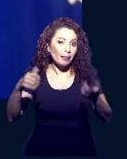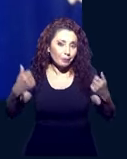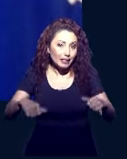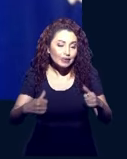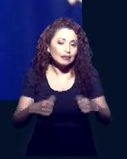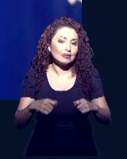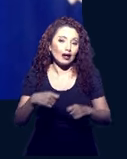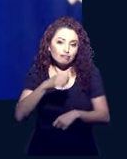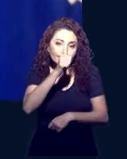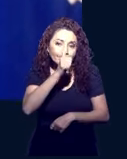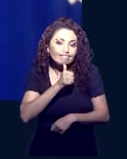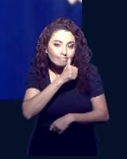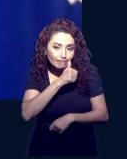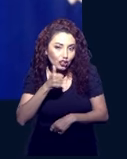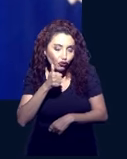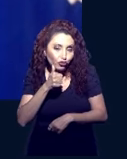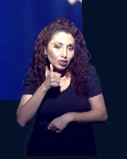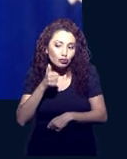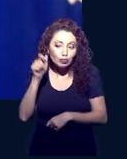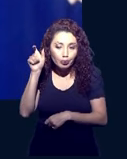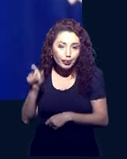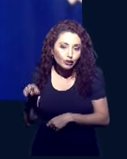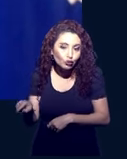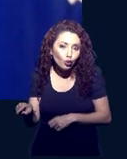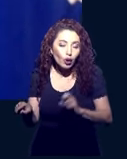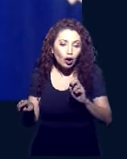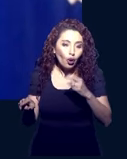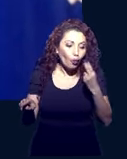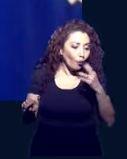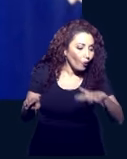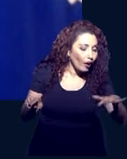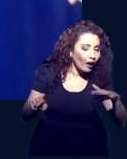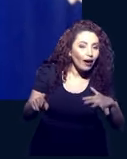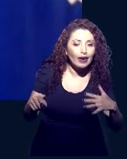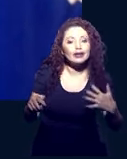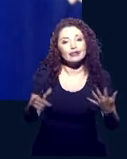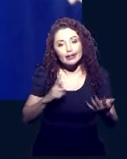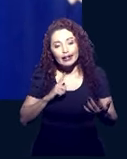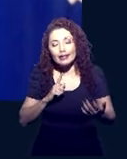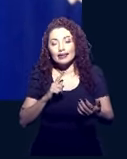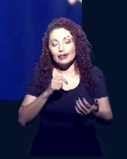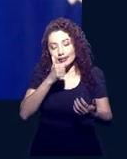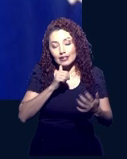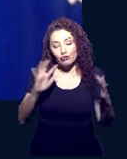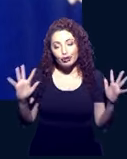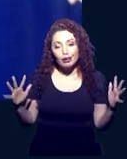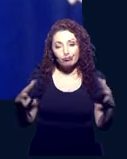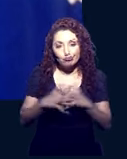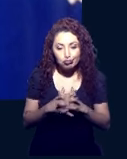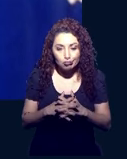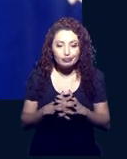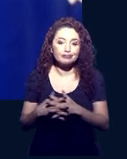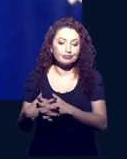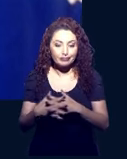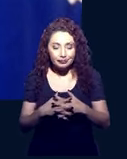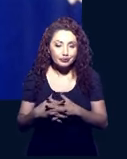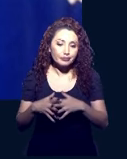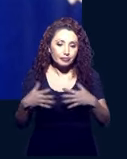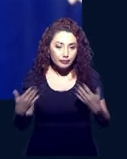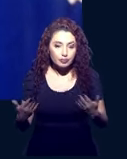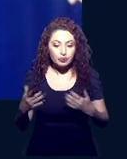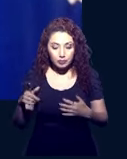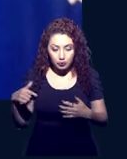Federado ou um sacrifício a um setor específico Então ela é essencialmente divergências quando a gente chega até aqui com o